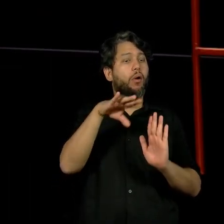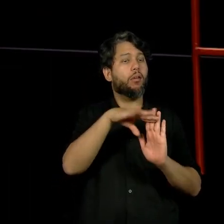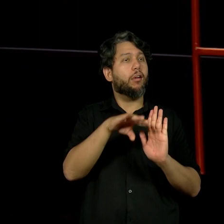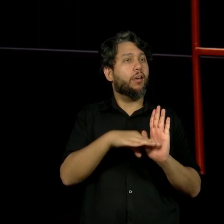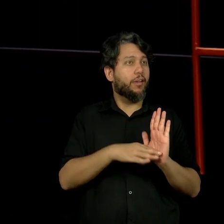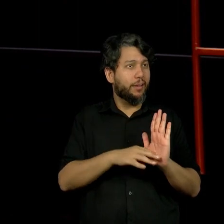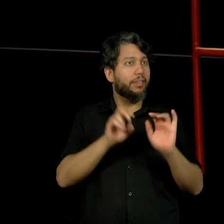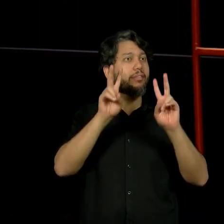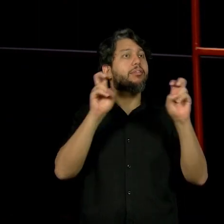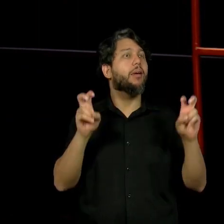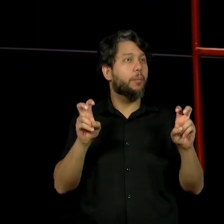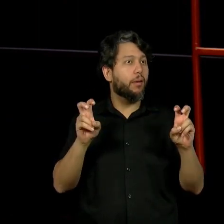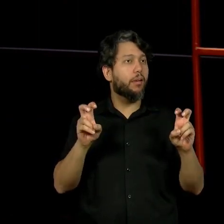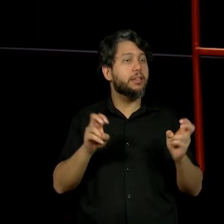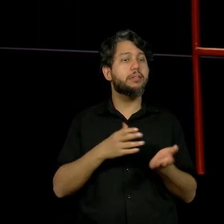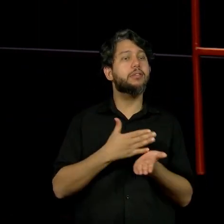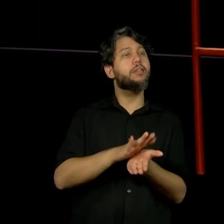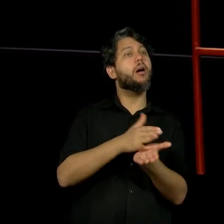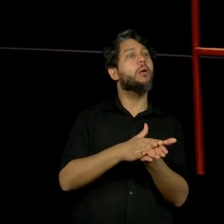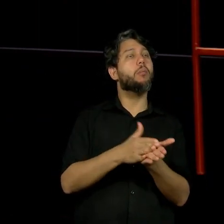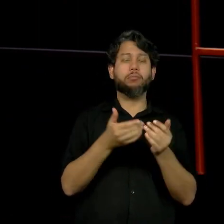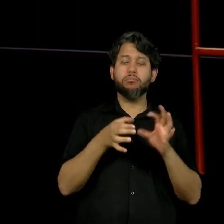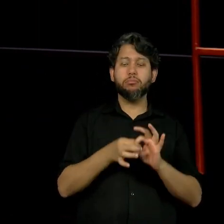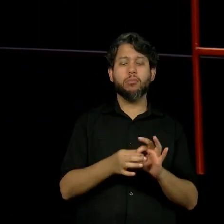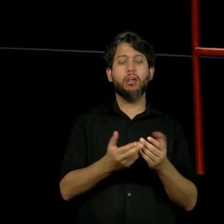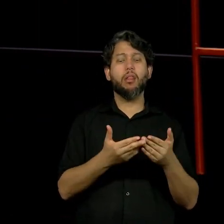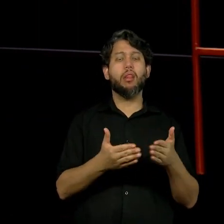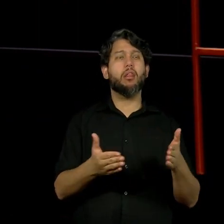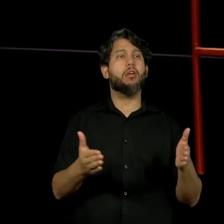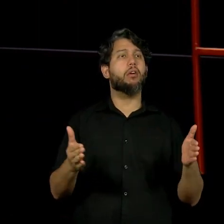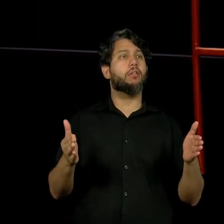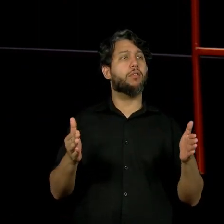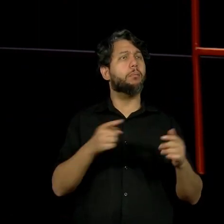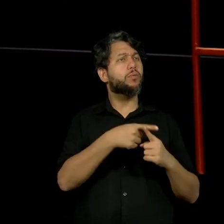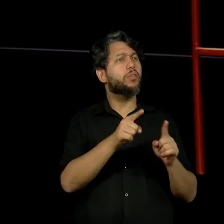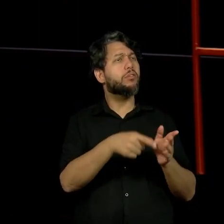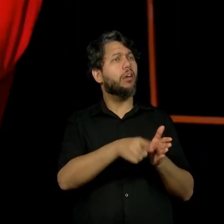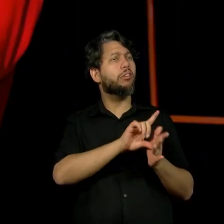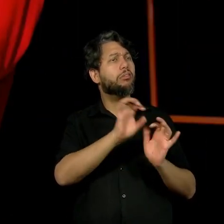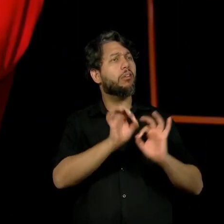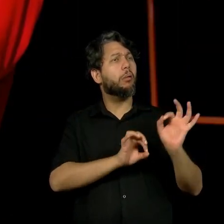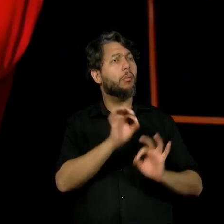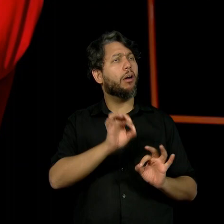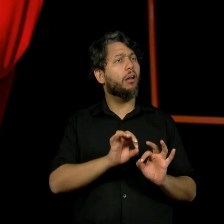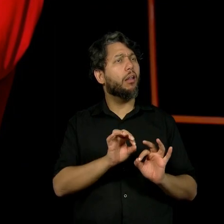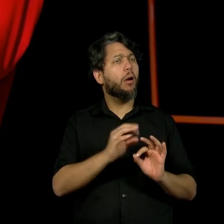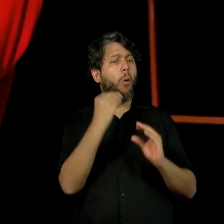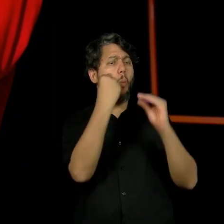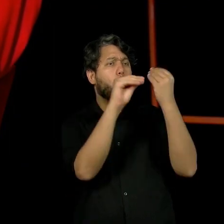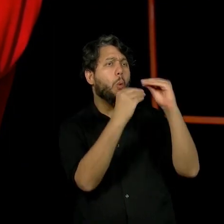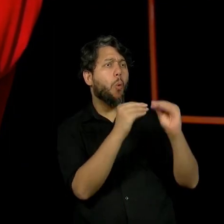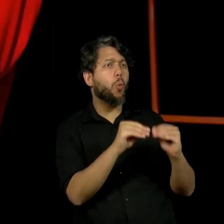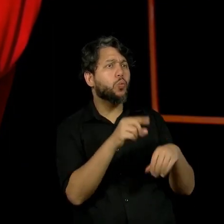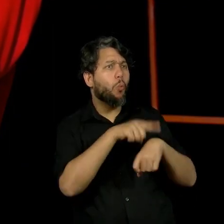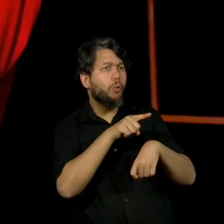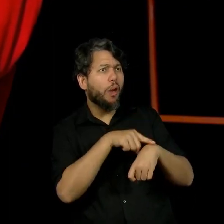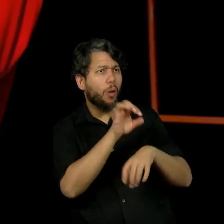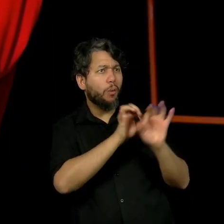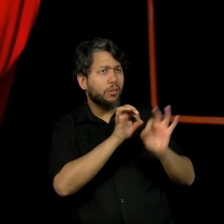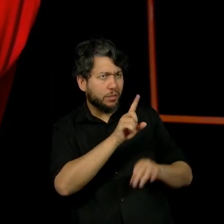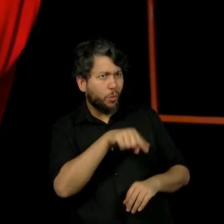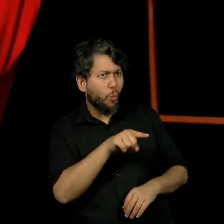Pede Passagem. Mas você entrou na Rádio USP como programador, não foi? Exatamente. É uma história interessante também,